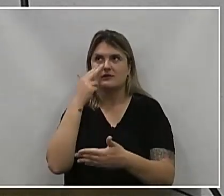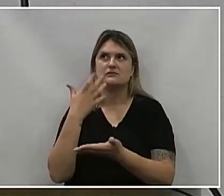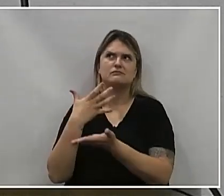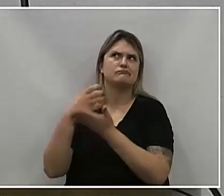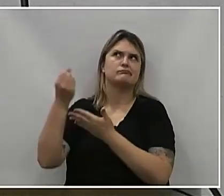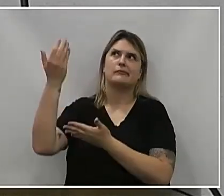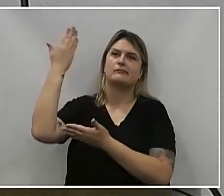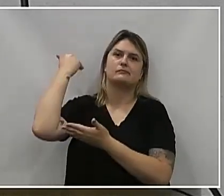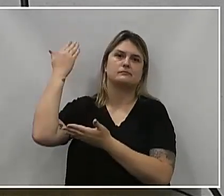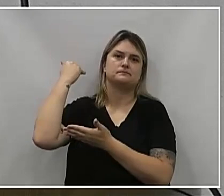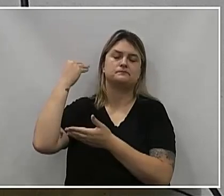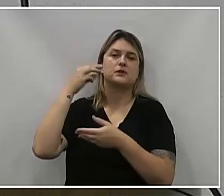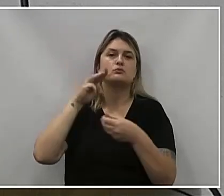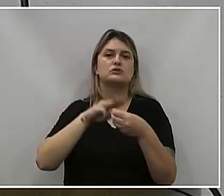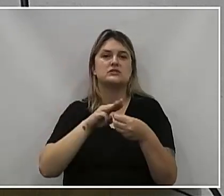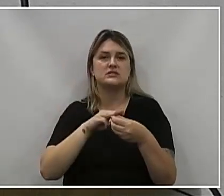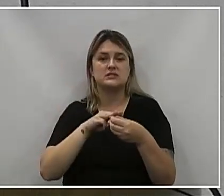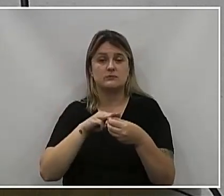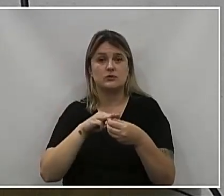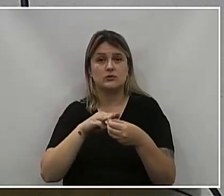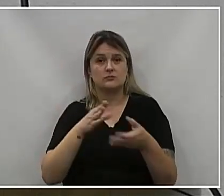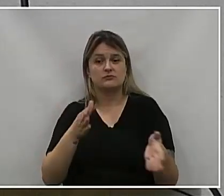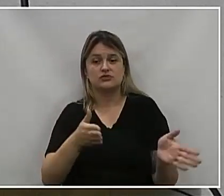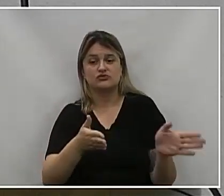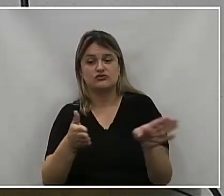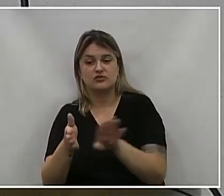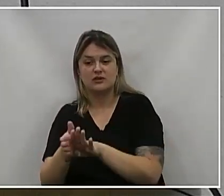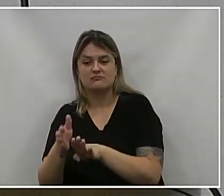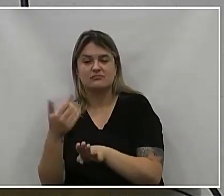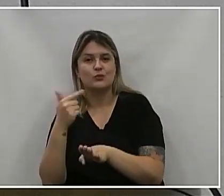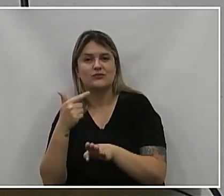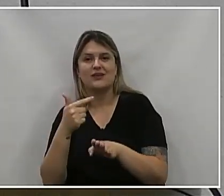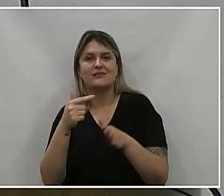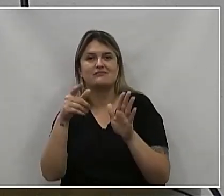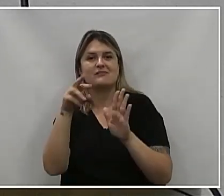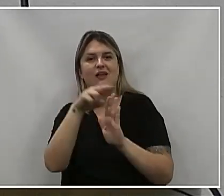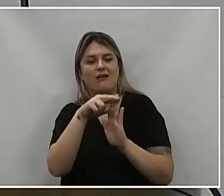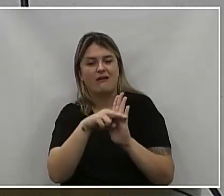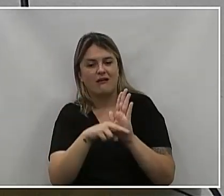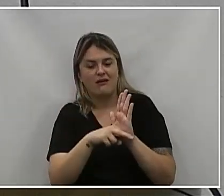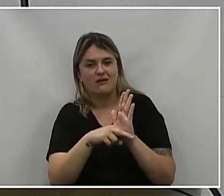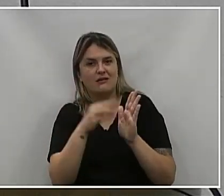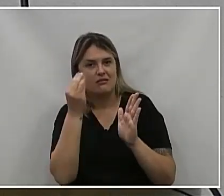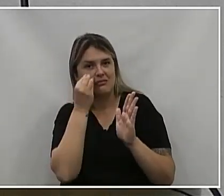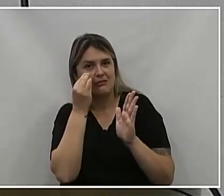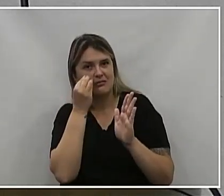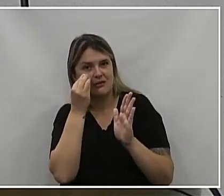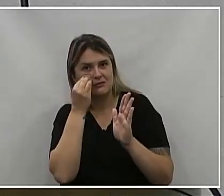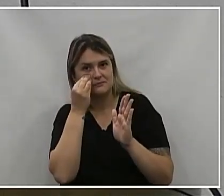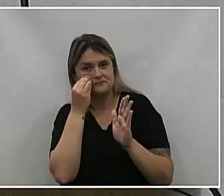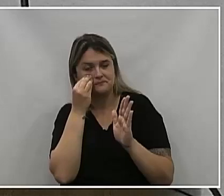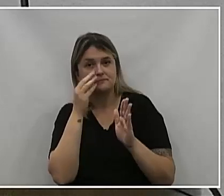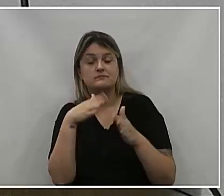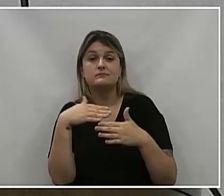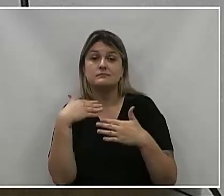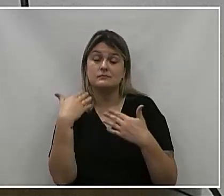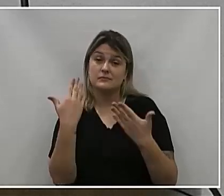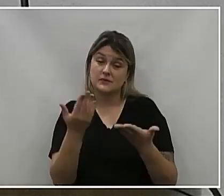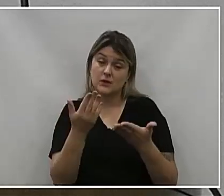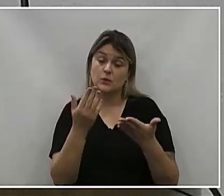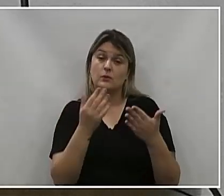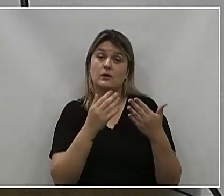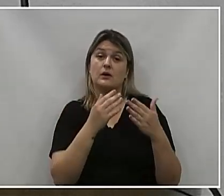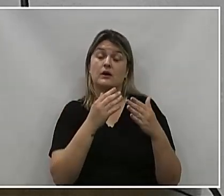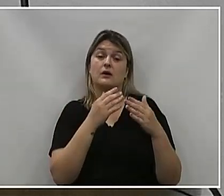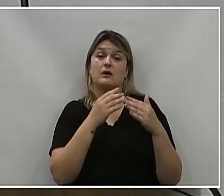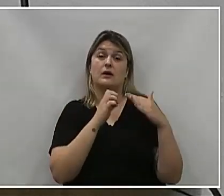o município estaria recebendo algo sem um critério técnico atestado. E para isso foi sugerido pela